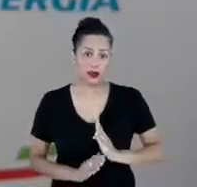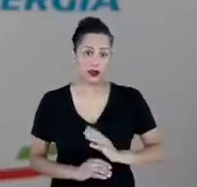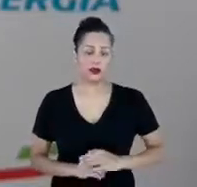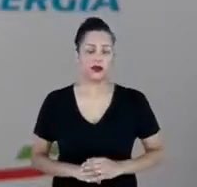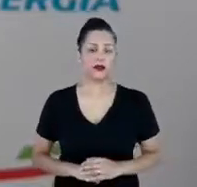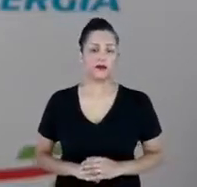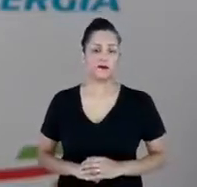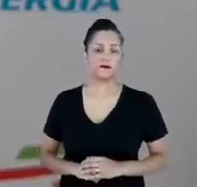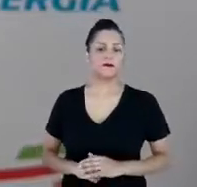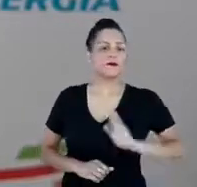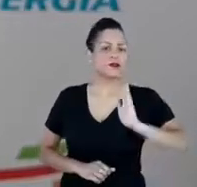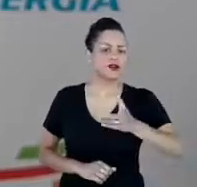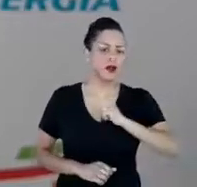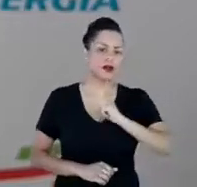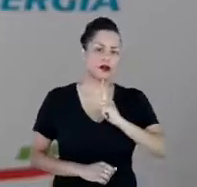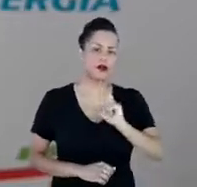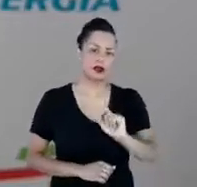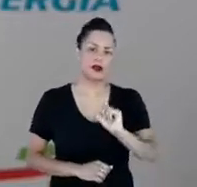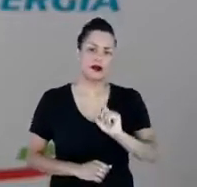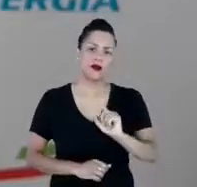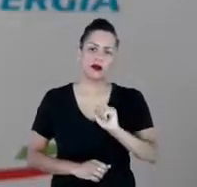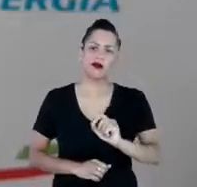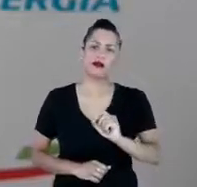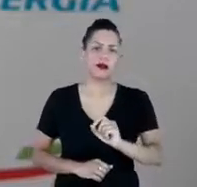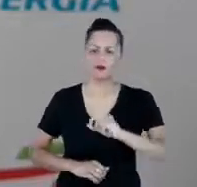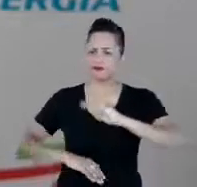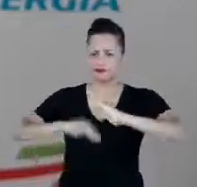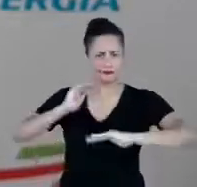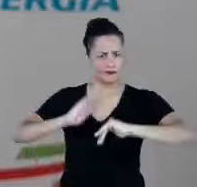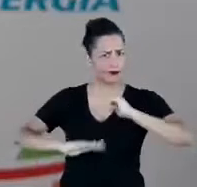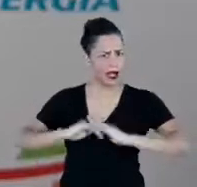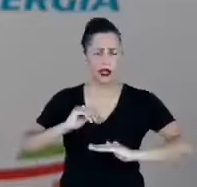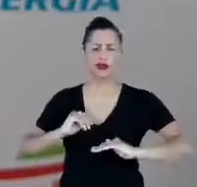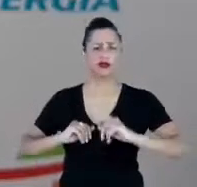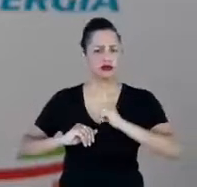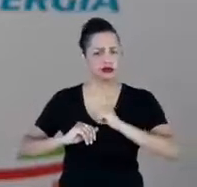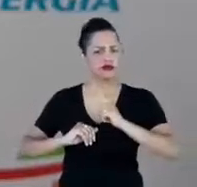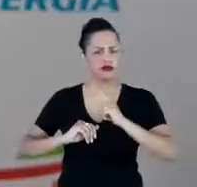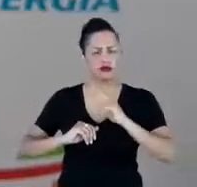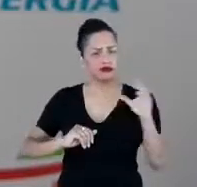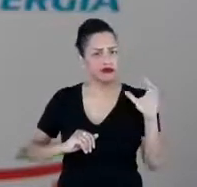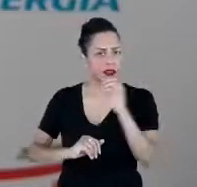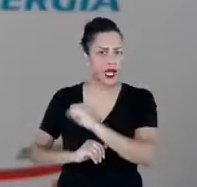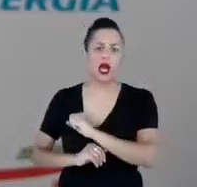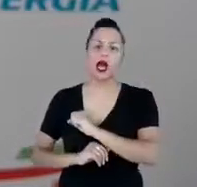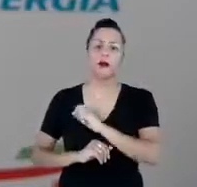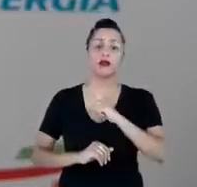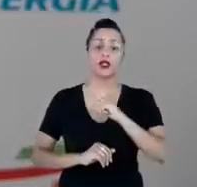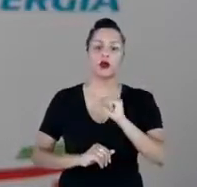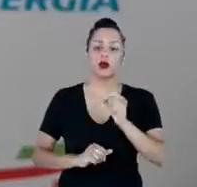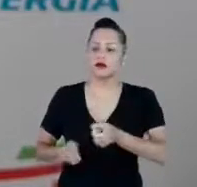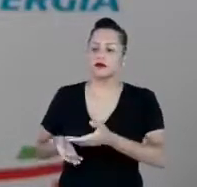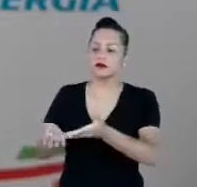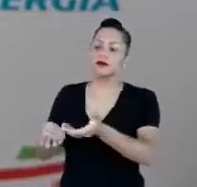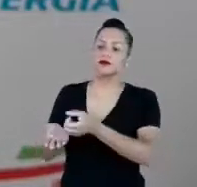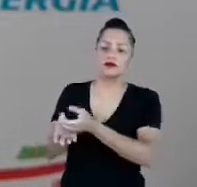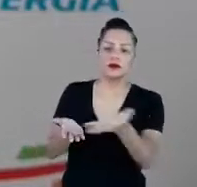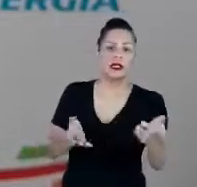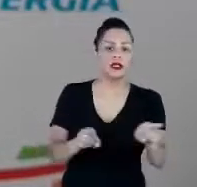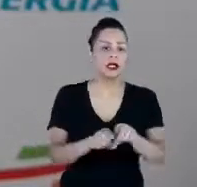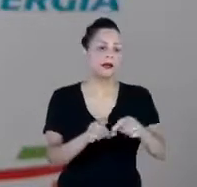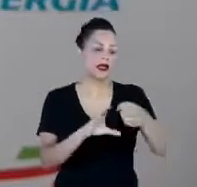tem um modelo muito pragmático considerando a distribuição e suas